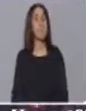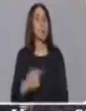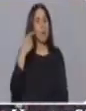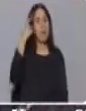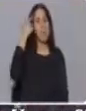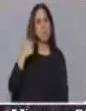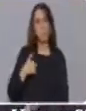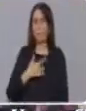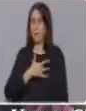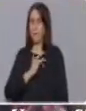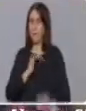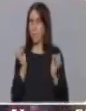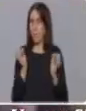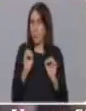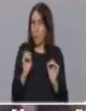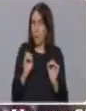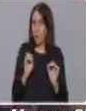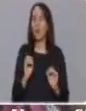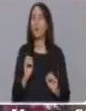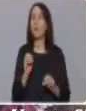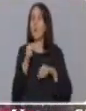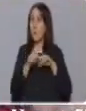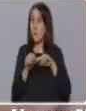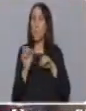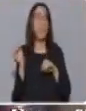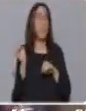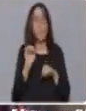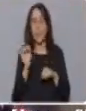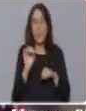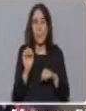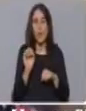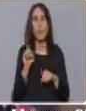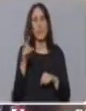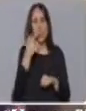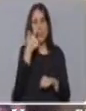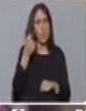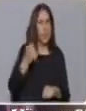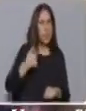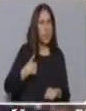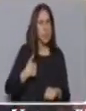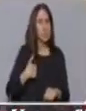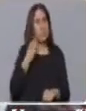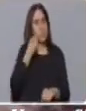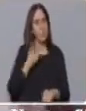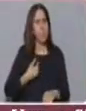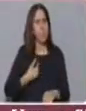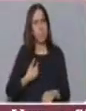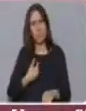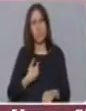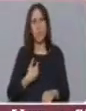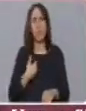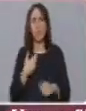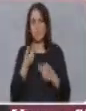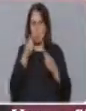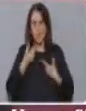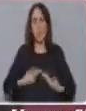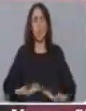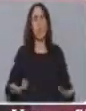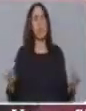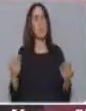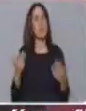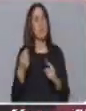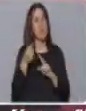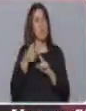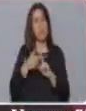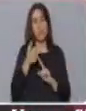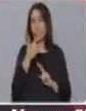Não me amas por não ser de prata e que me desprezas por só ser de cobre. Vidal, tu não